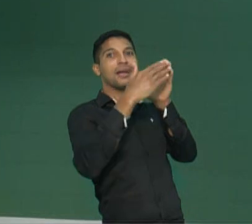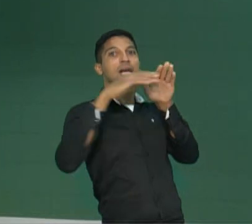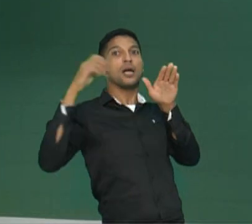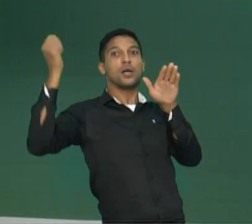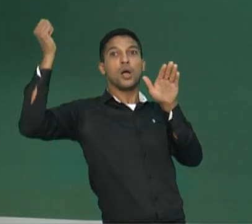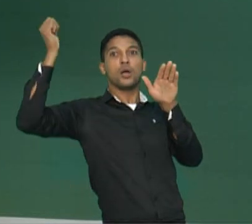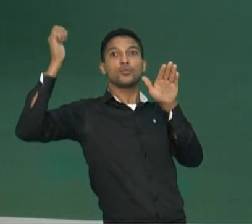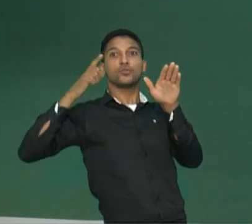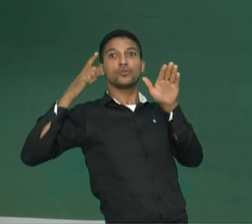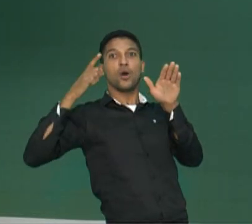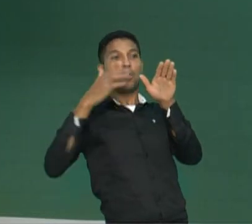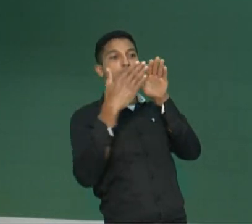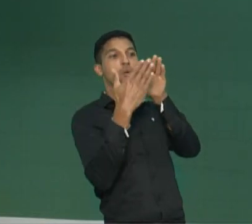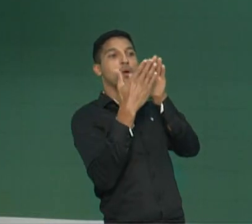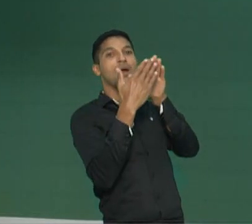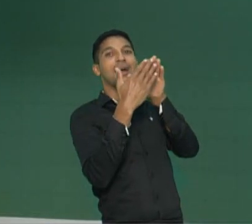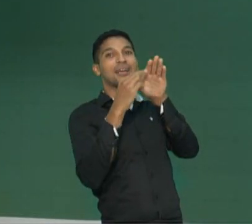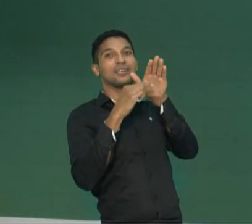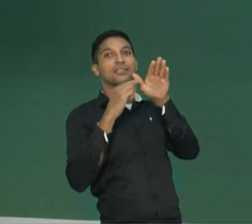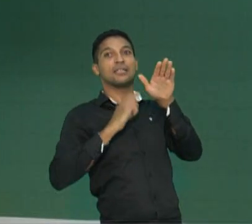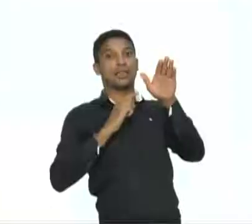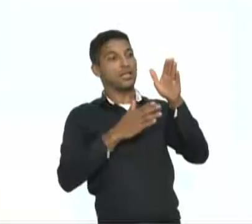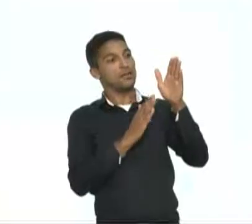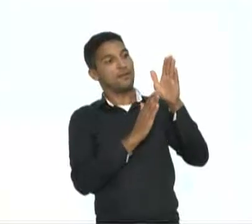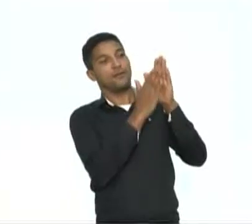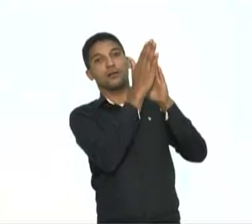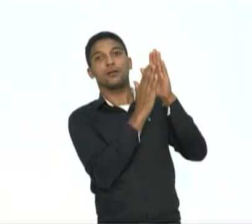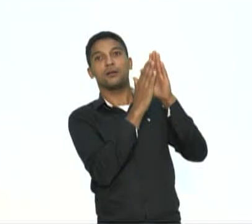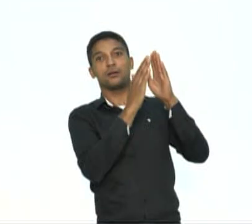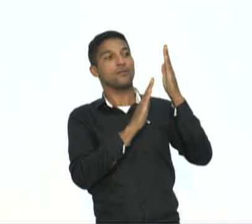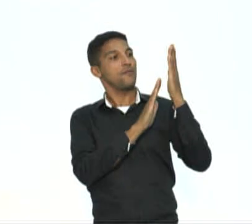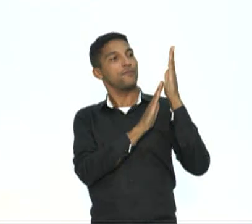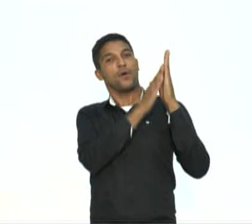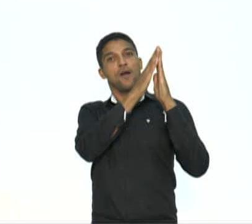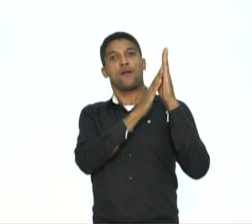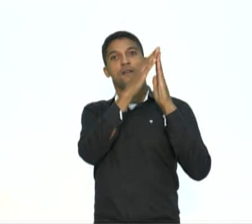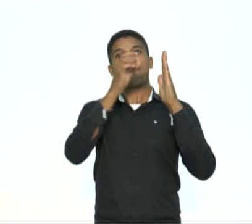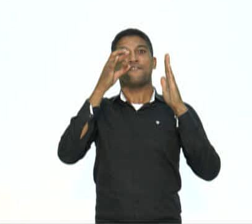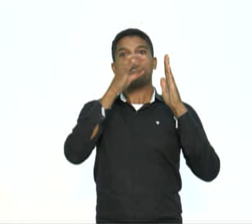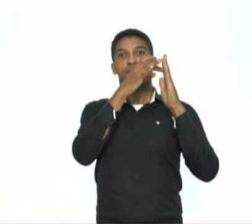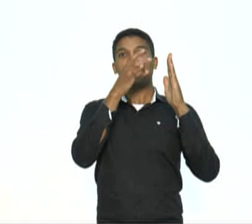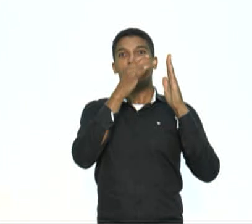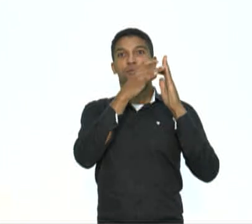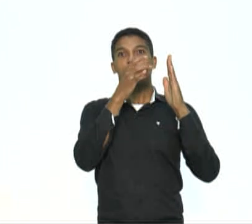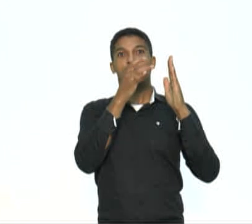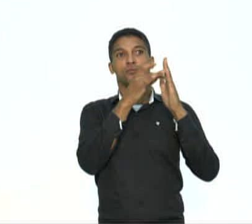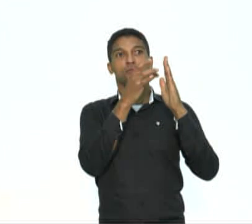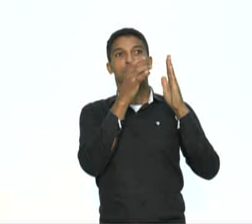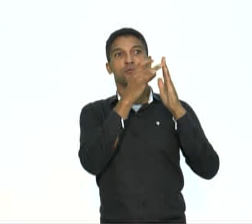iluminação que vai ter permitida pelos vitrais, né? Então, aí o detalhe, a verticalidade dela mesmo.